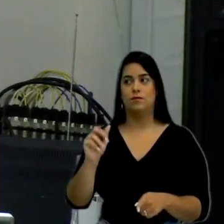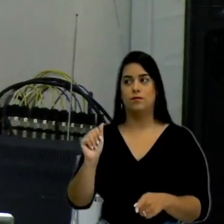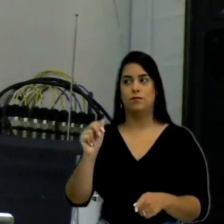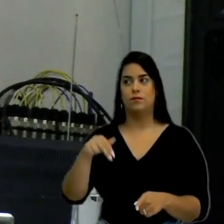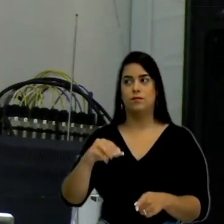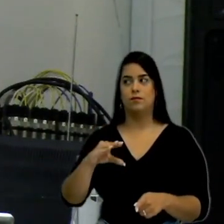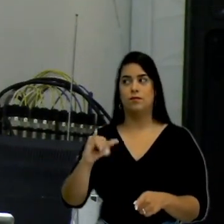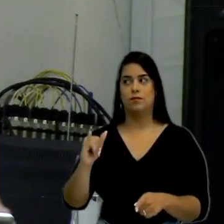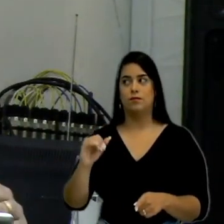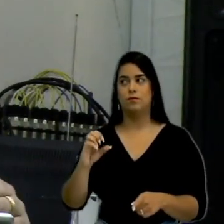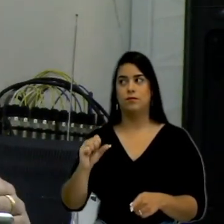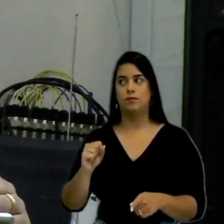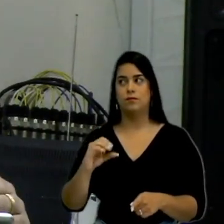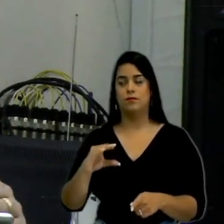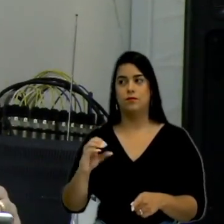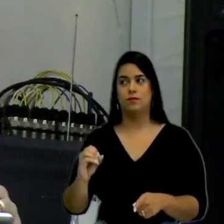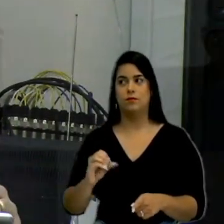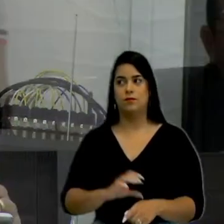Cacetinho.